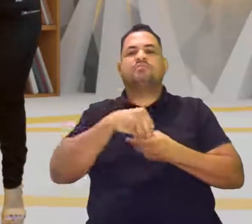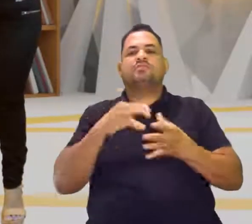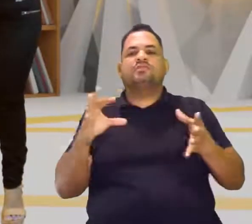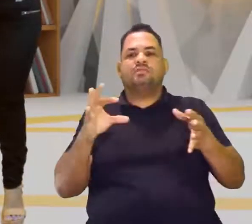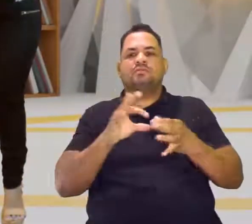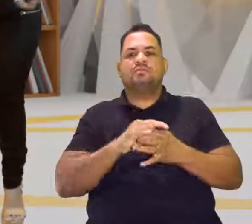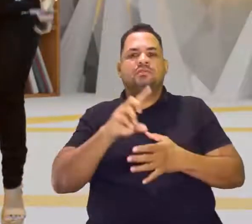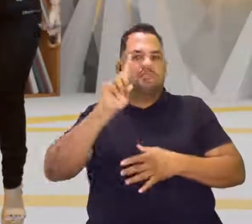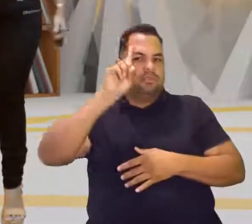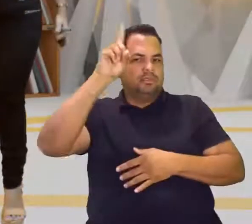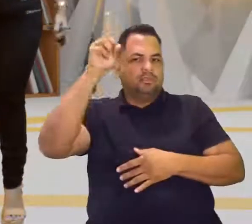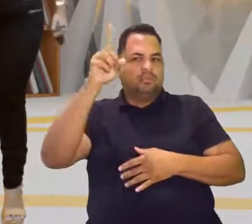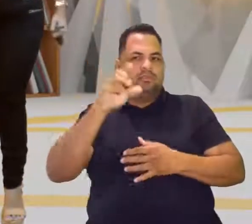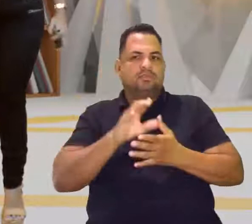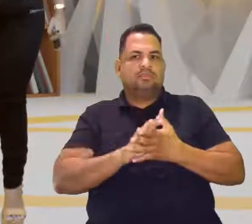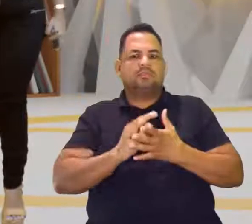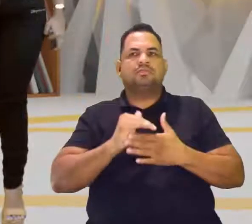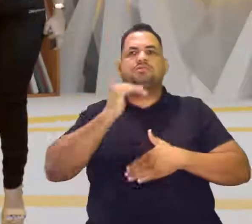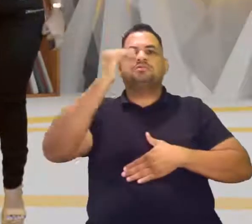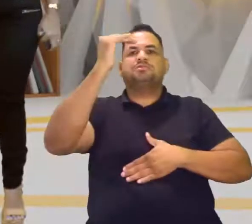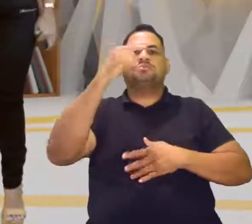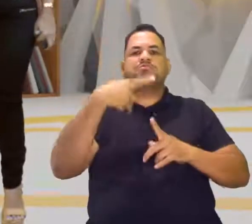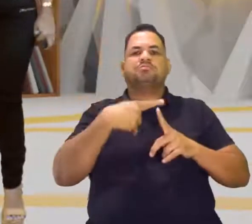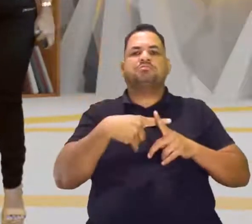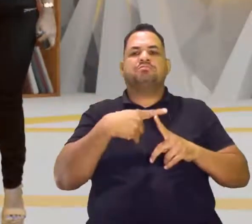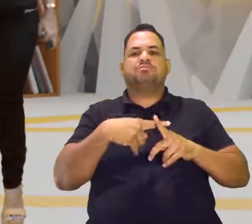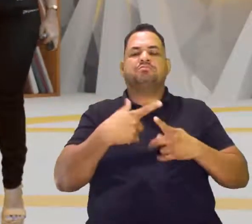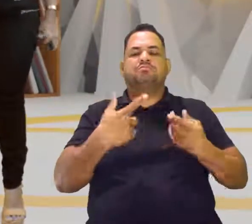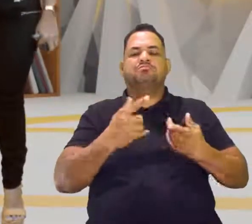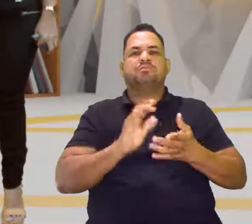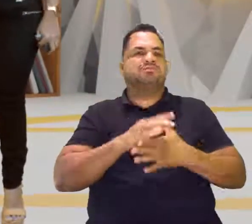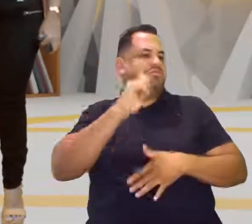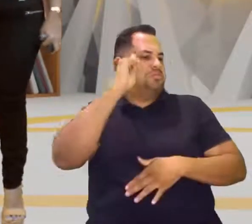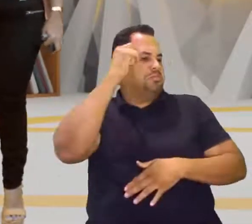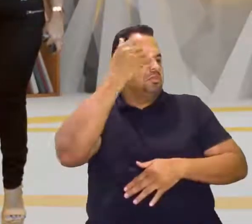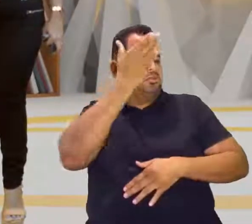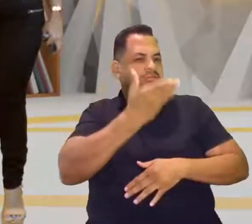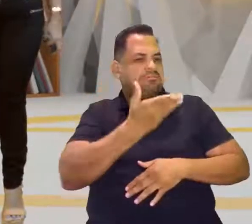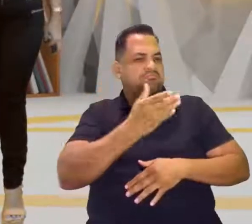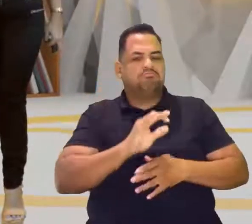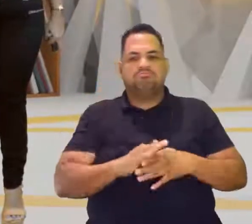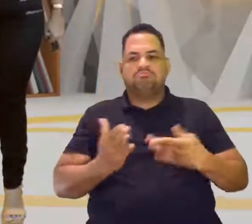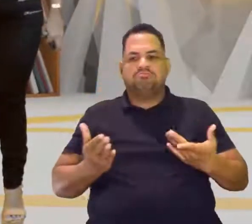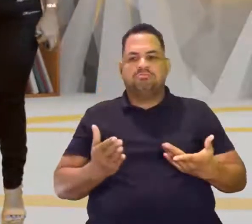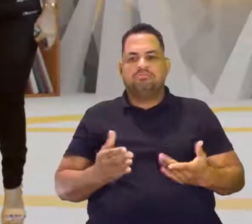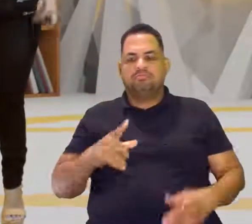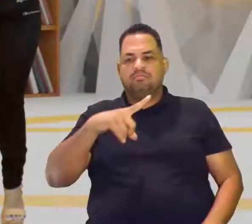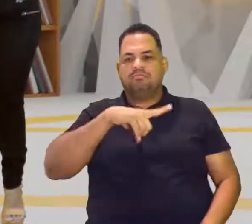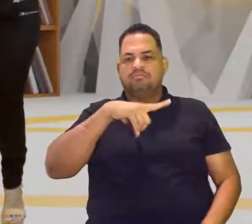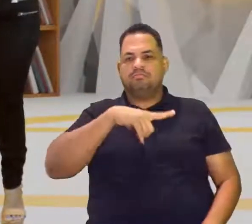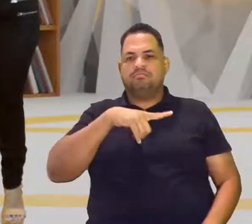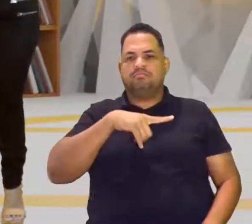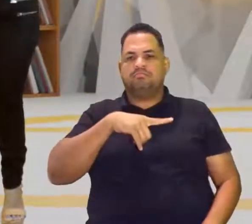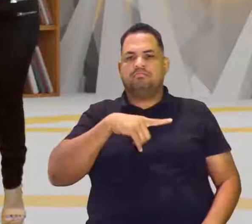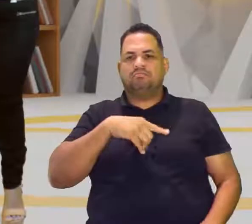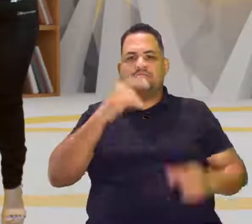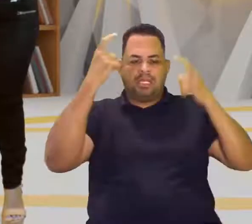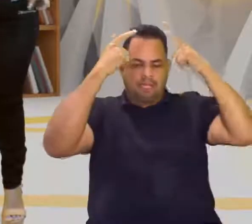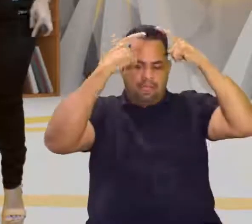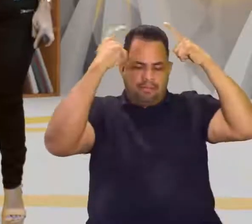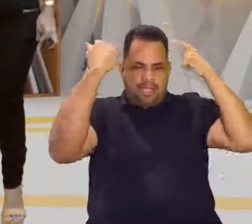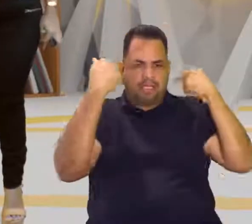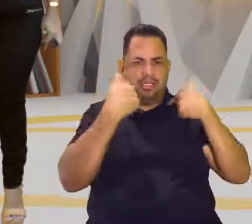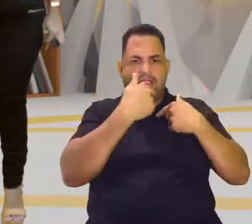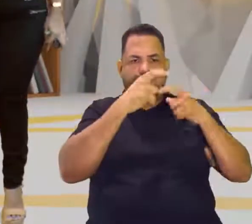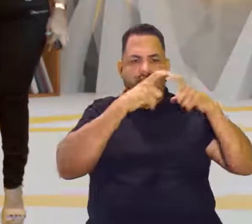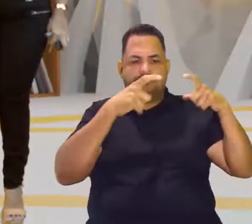inventada aí eu sou superior por quê Porque você é negro porque você tem um plano